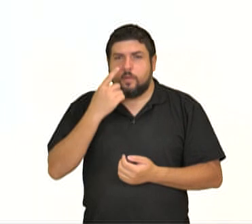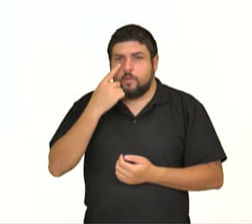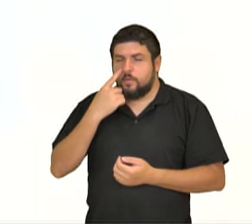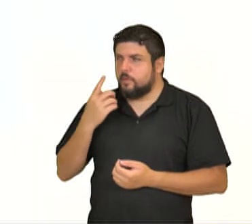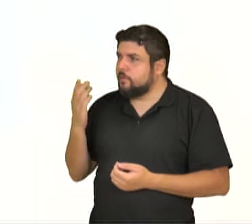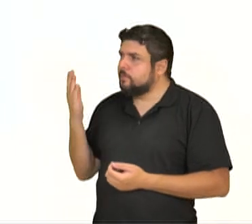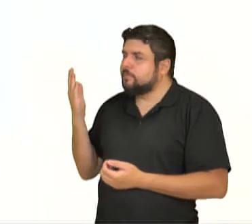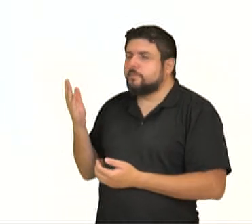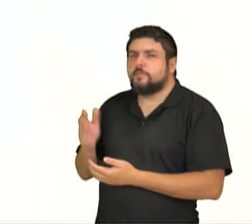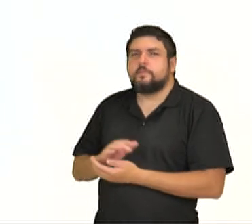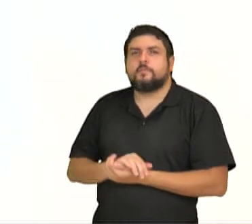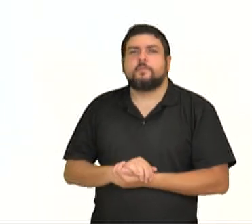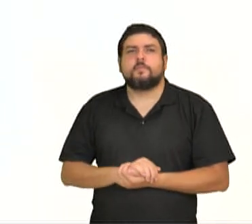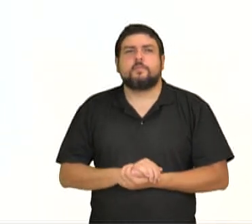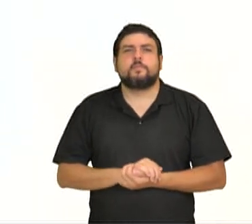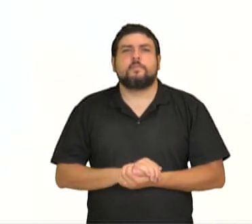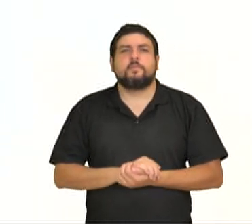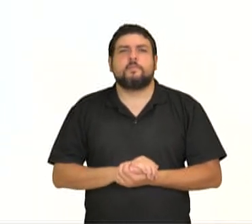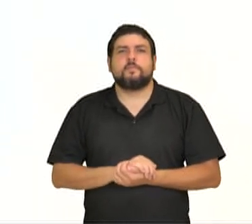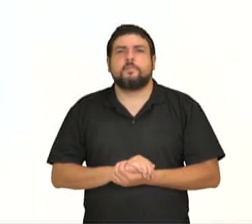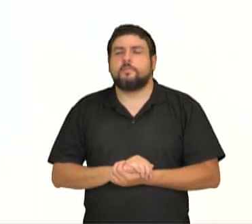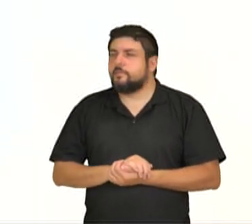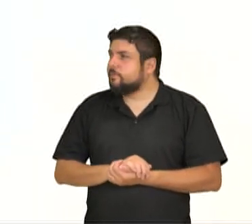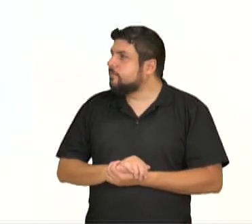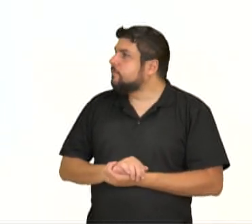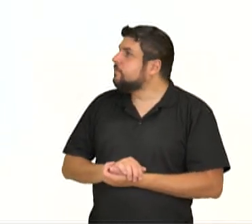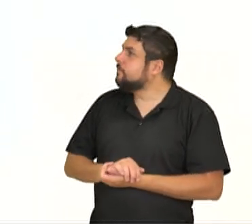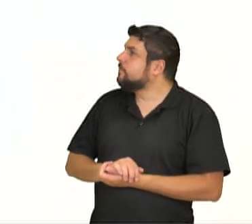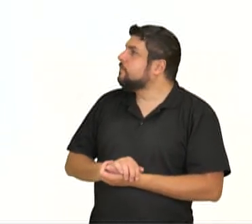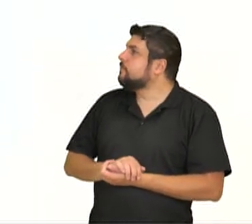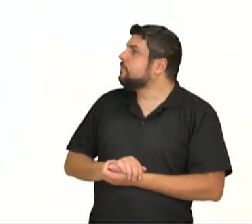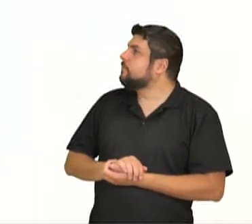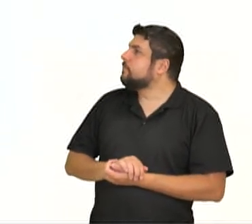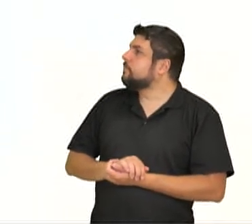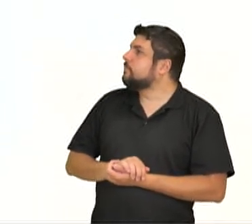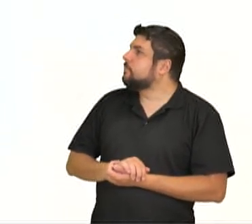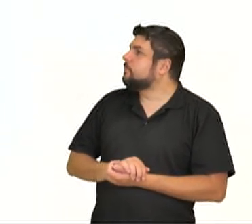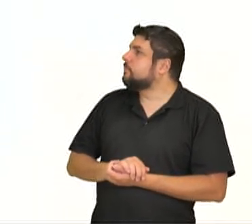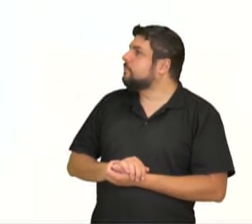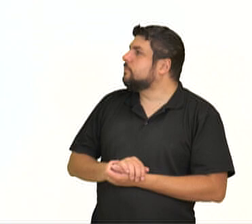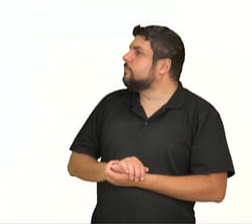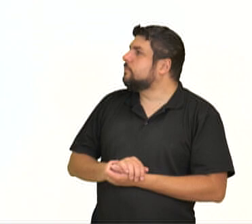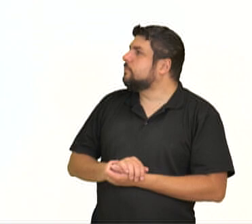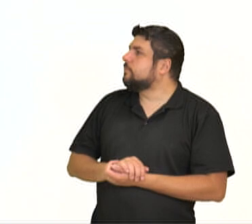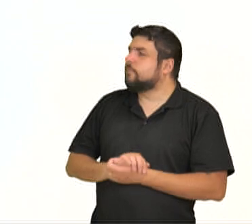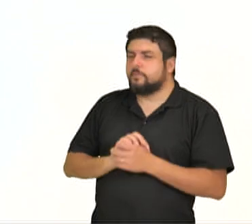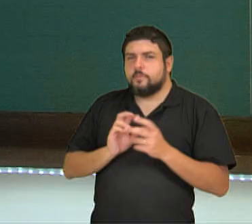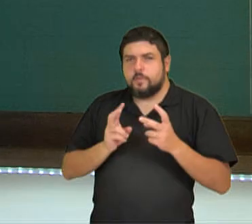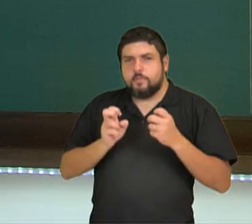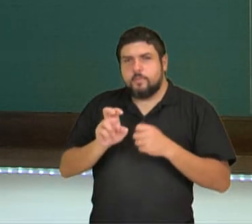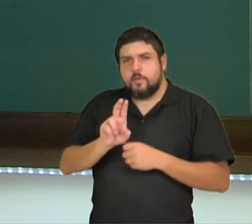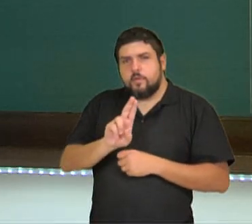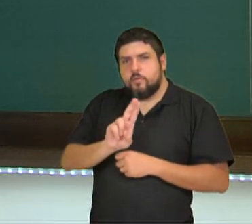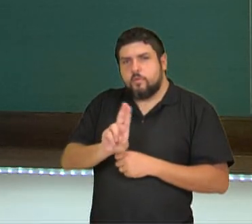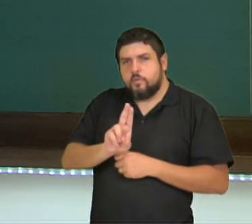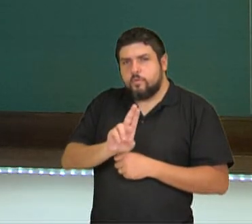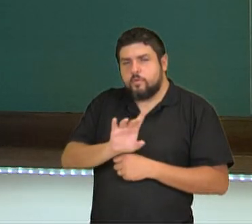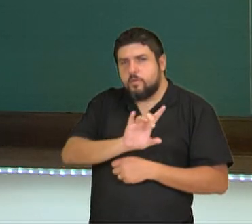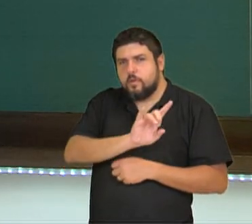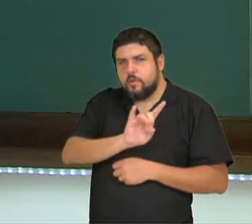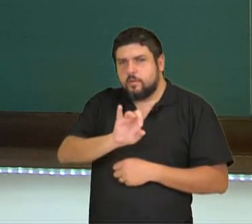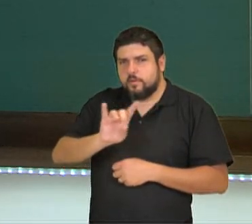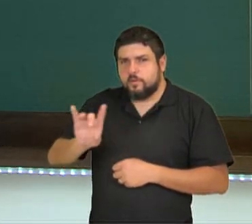melhor. Olha só, todas as partes do berimbau. A verga, né? A